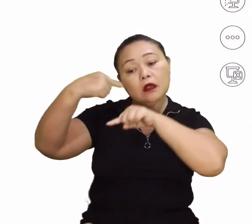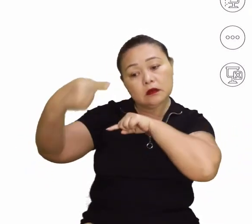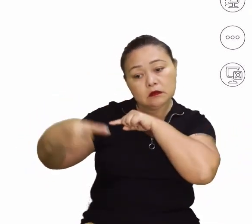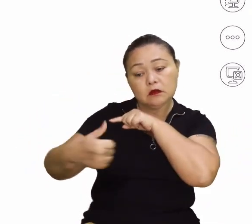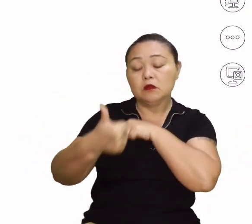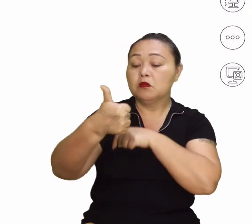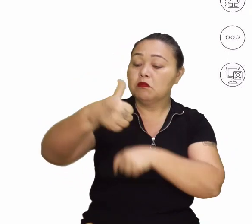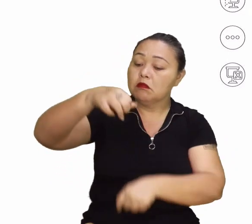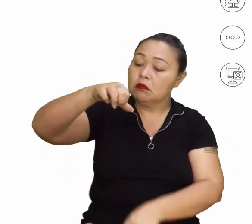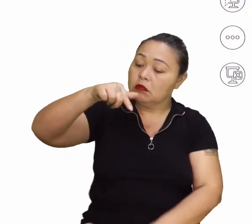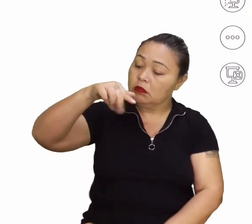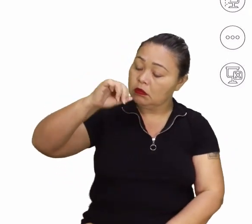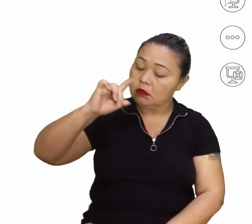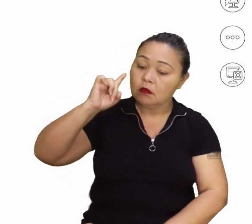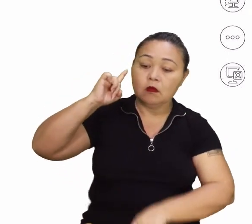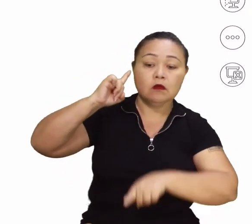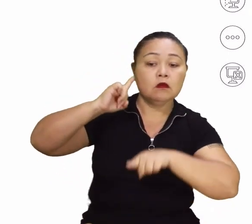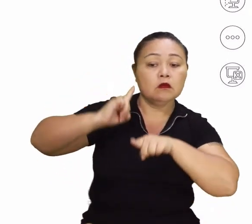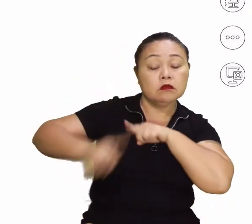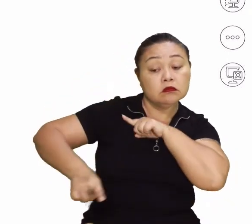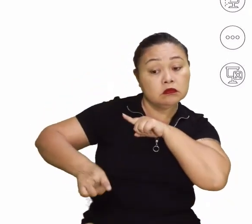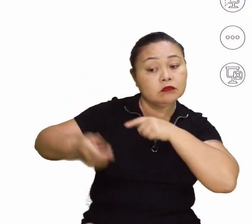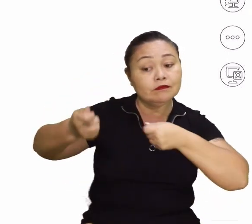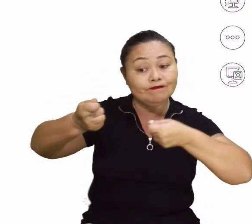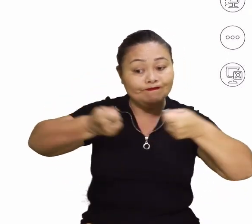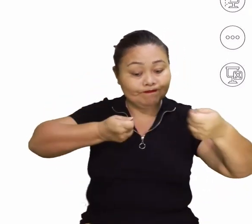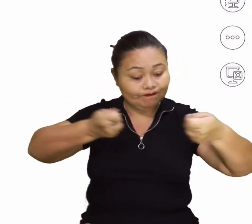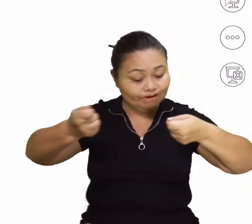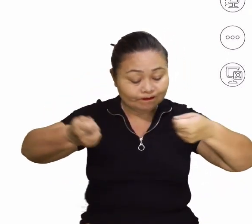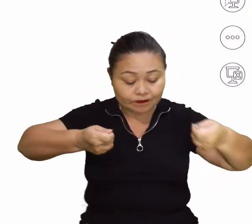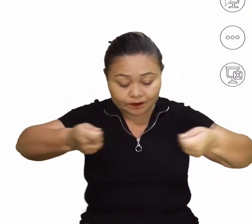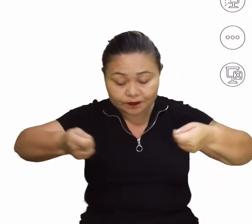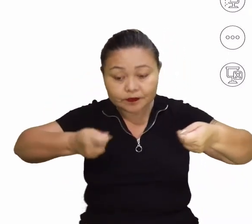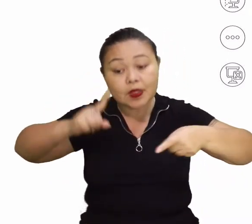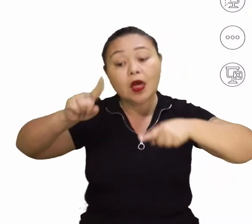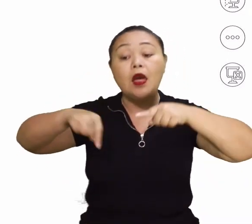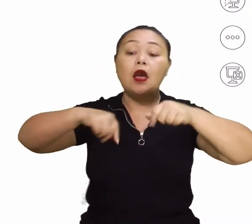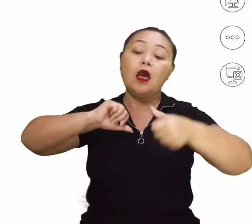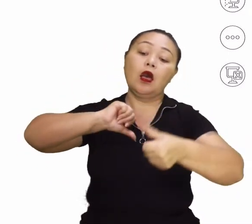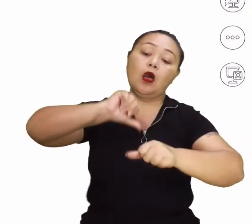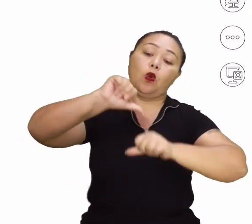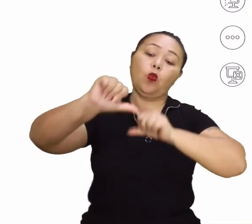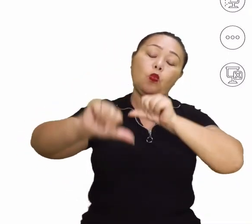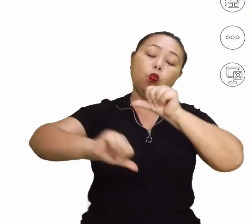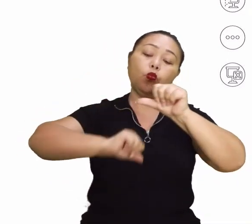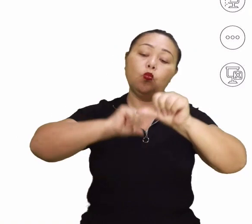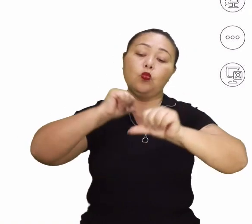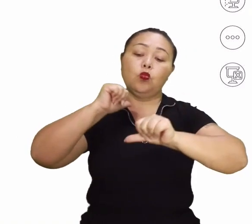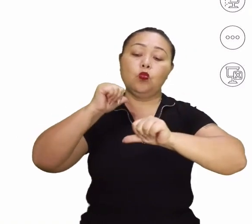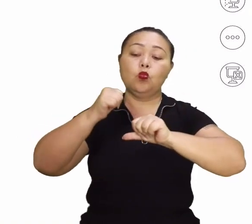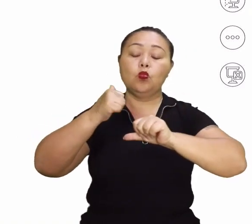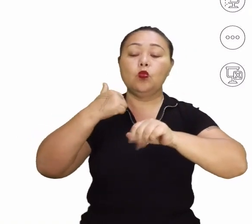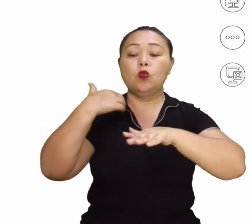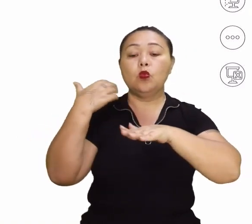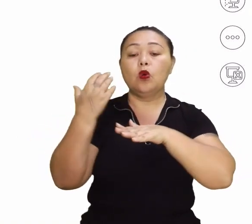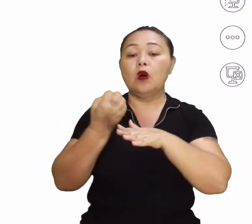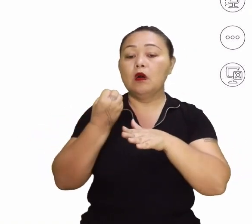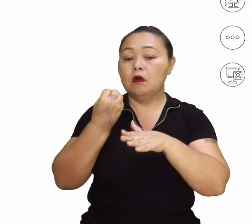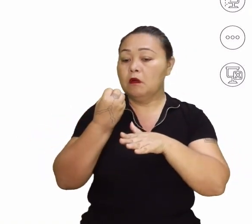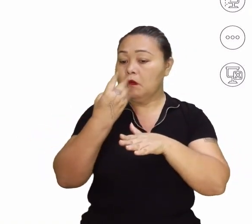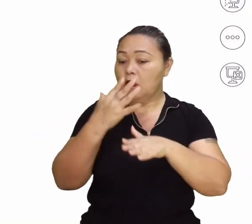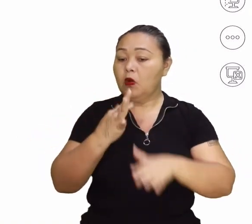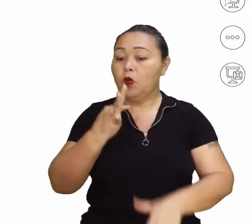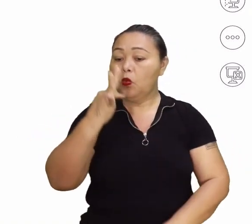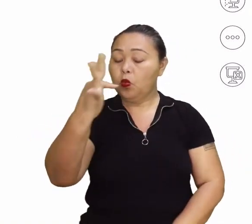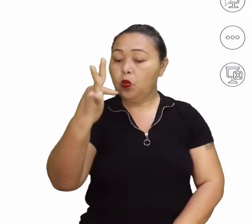proibido legalmente o garimpo manual. A produção passou a ser feita através da mina de Bom Futuro.